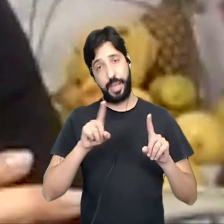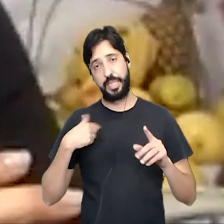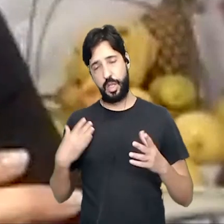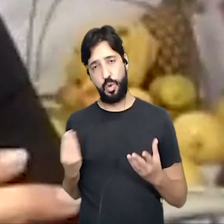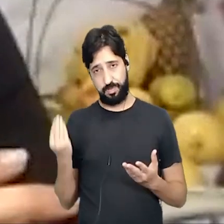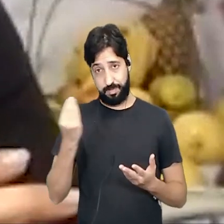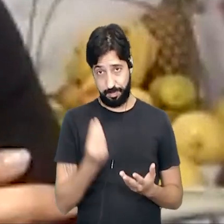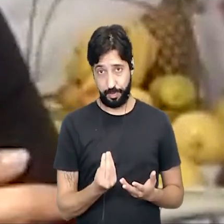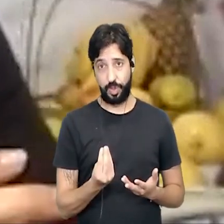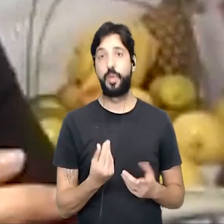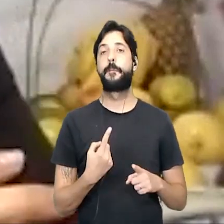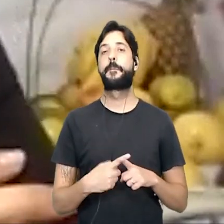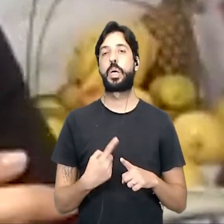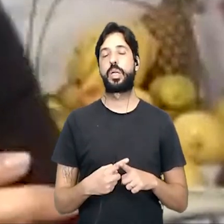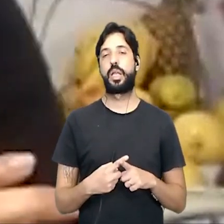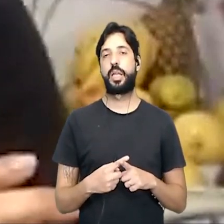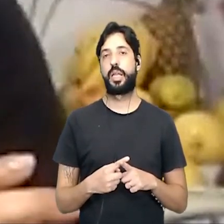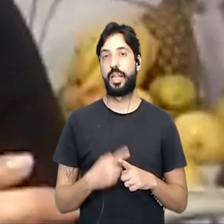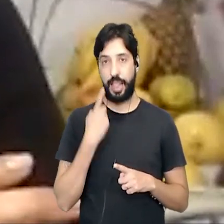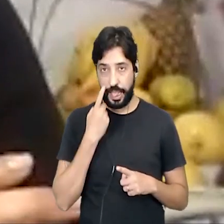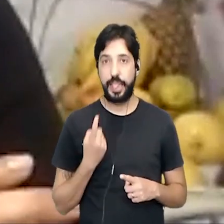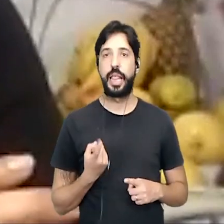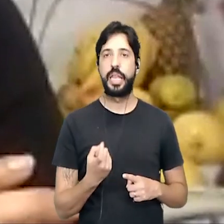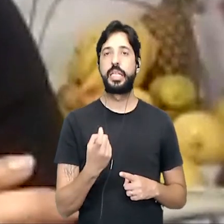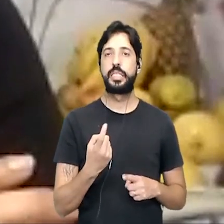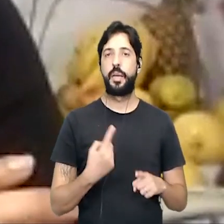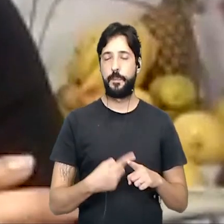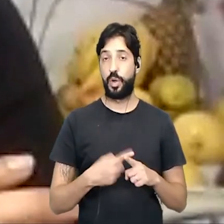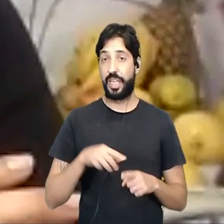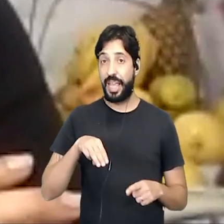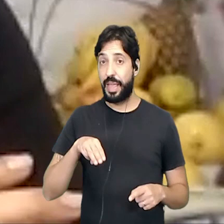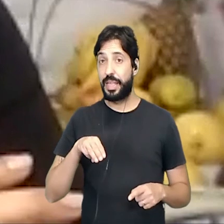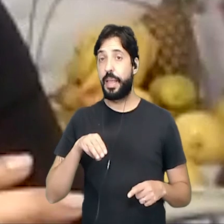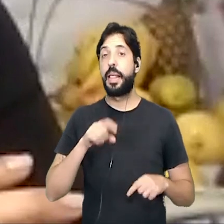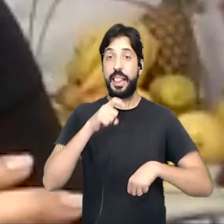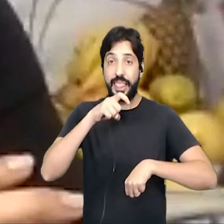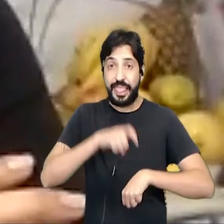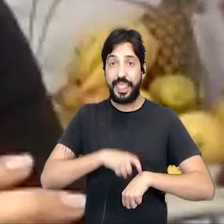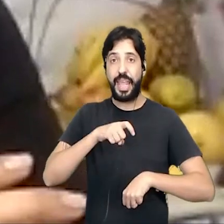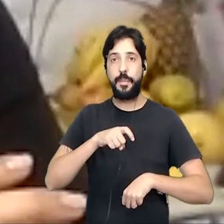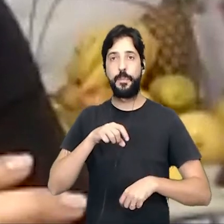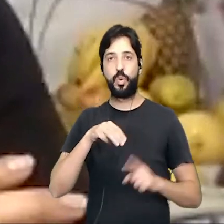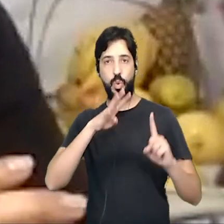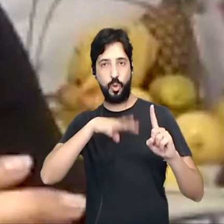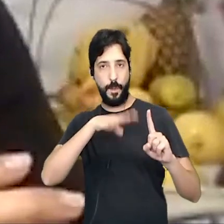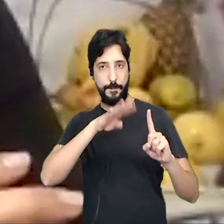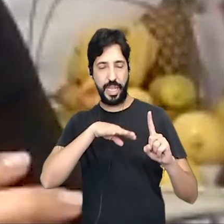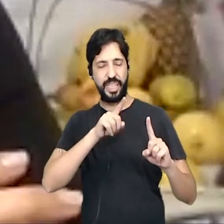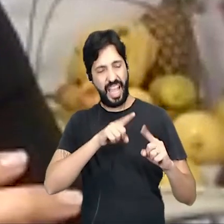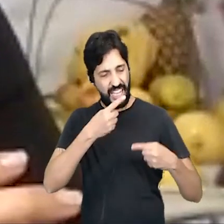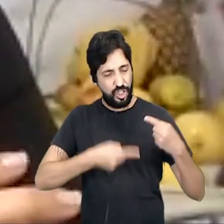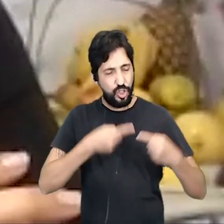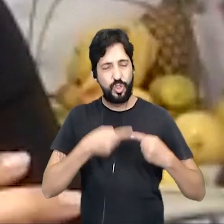dele, a elaboração dele, mas eu vou trazer isso aqui, porque eu acho que é muito interessante, porque o tempo do mito, né, o tempo